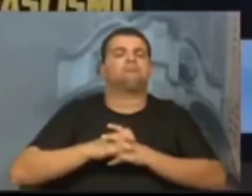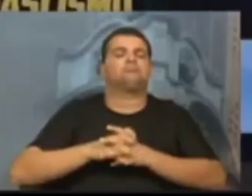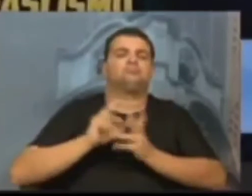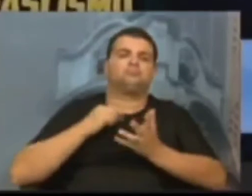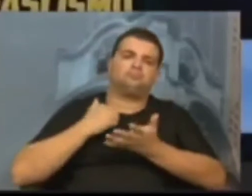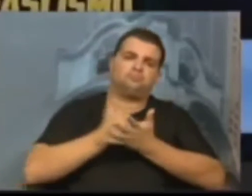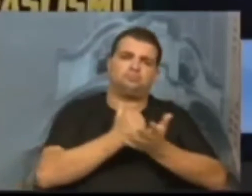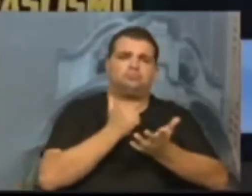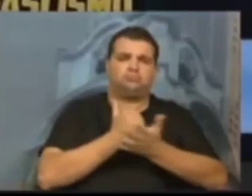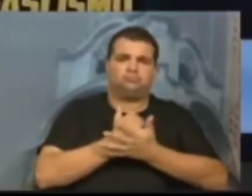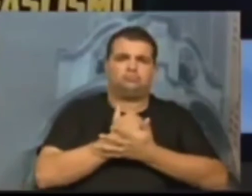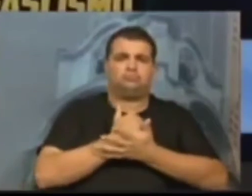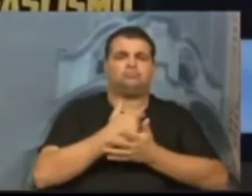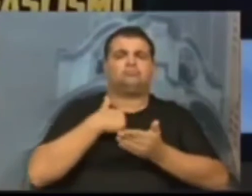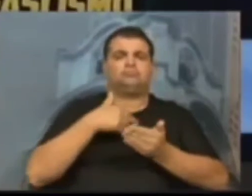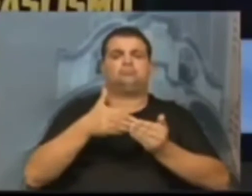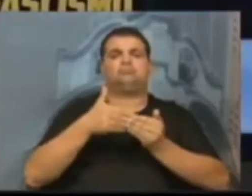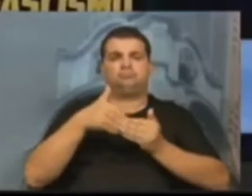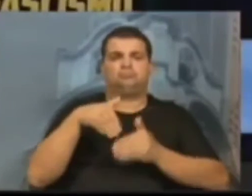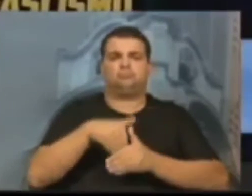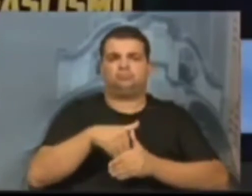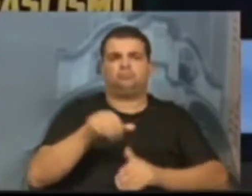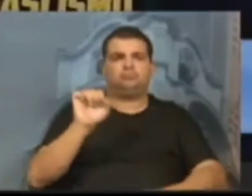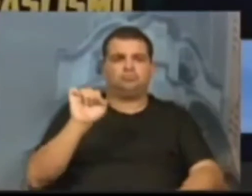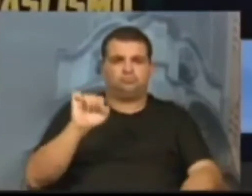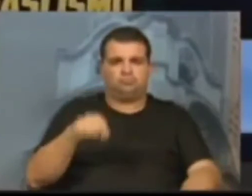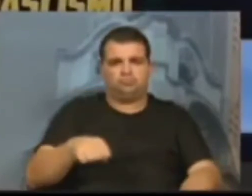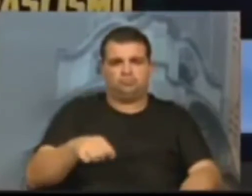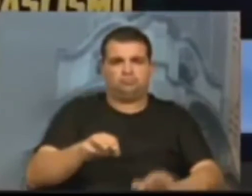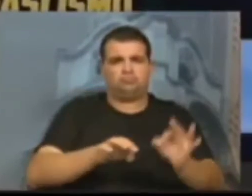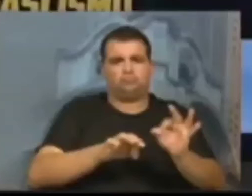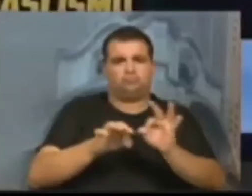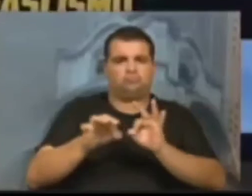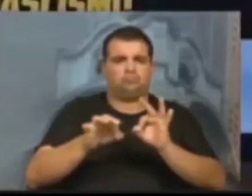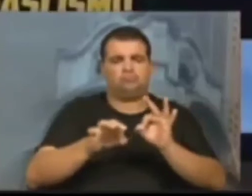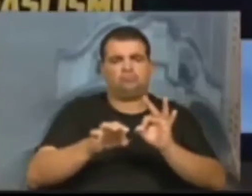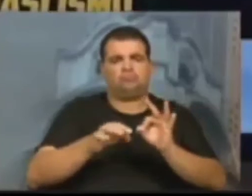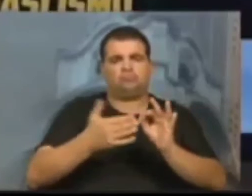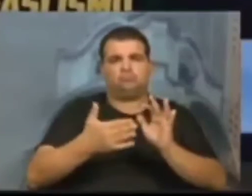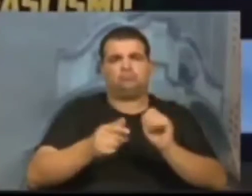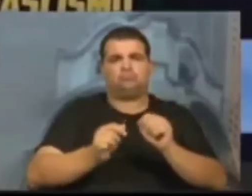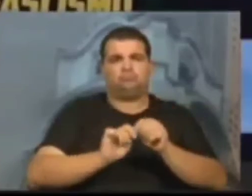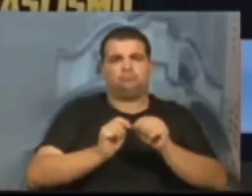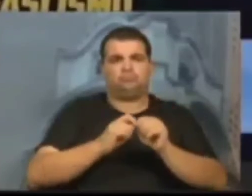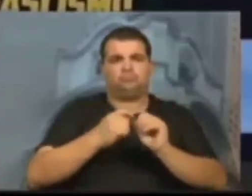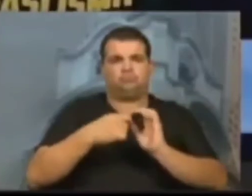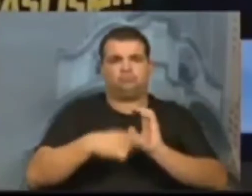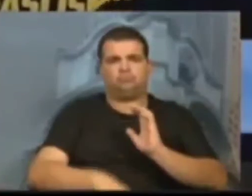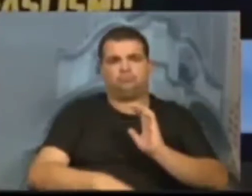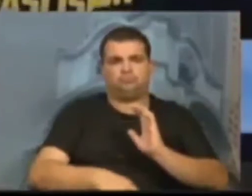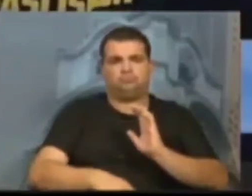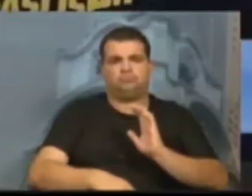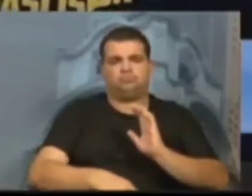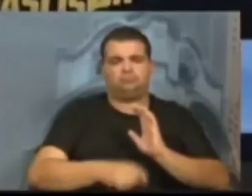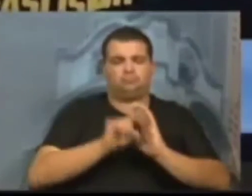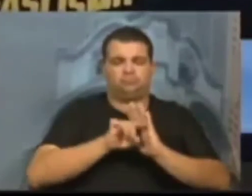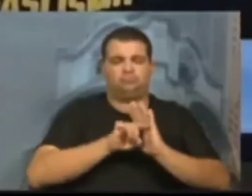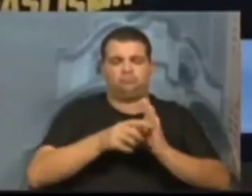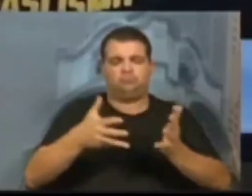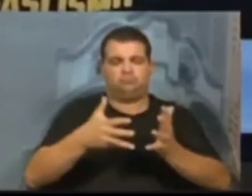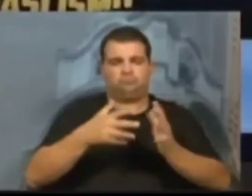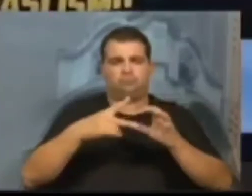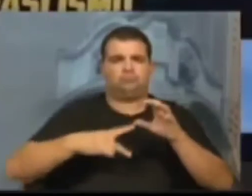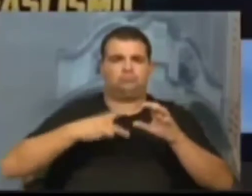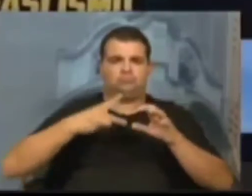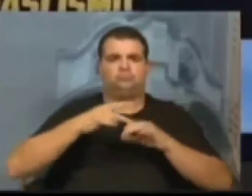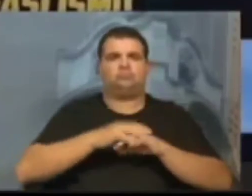apoio e peço voto favorável ao projeto apresentado e que está sendo analisado agora pela Câmara